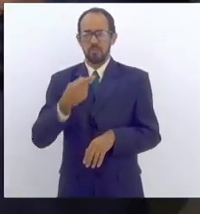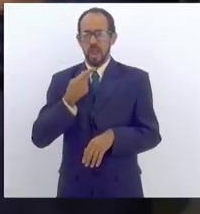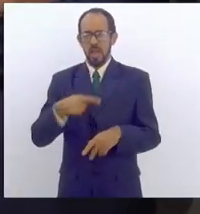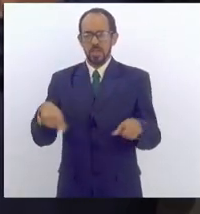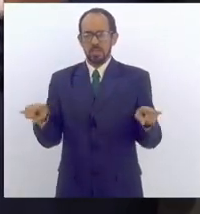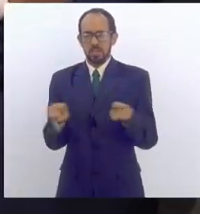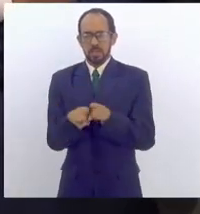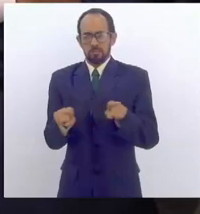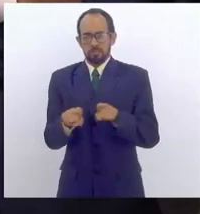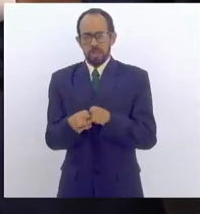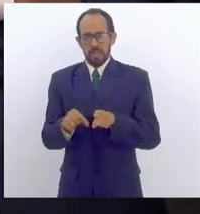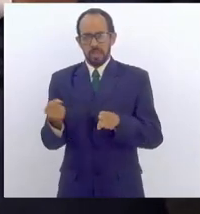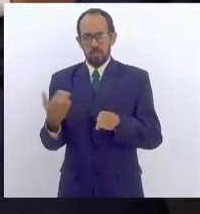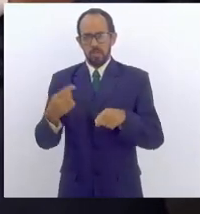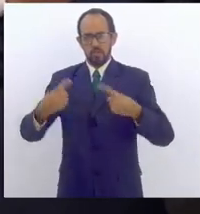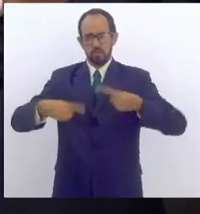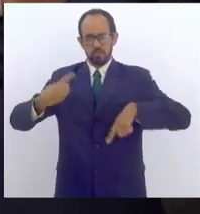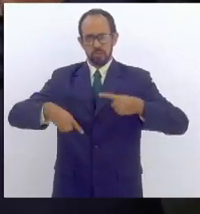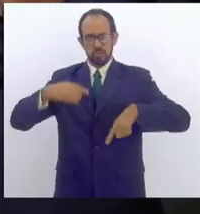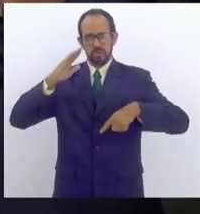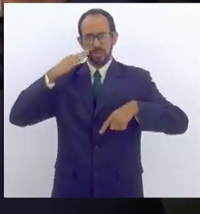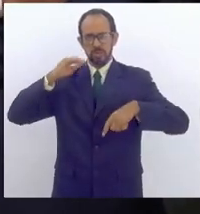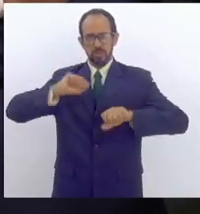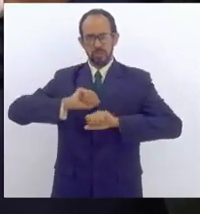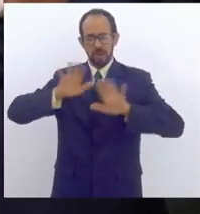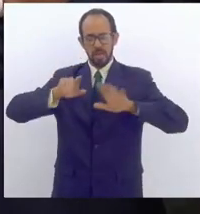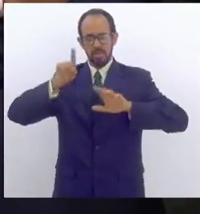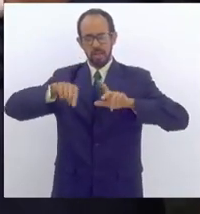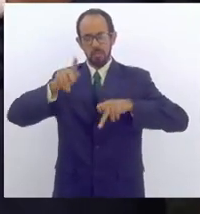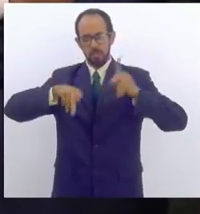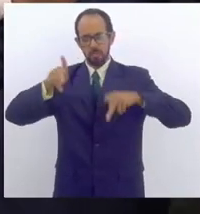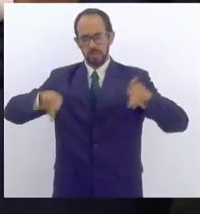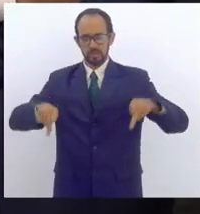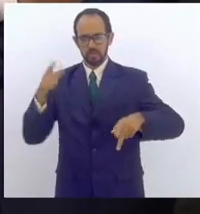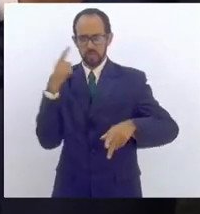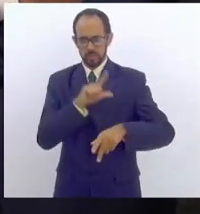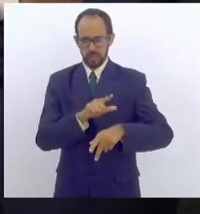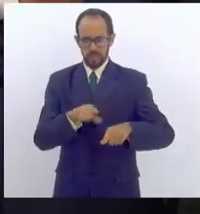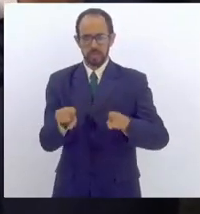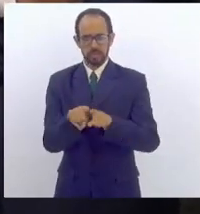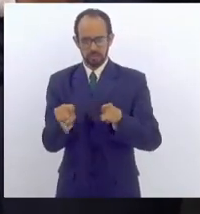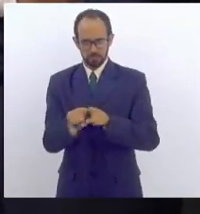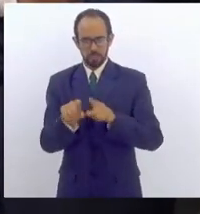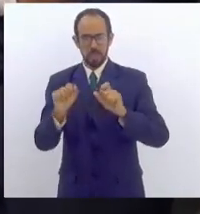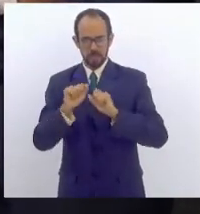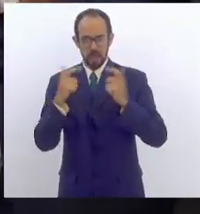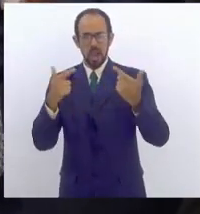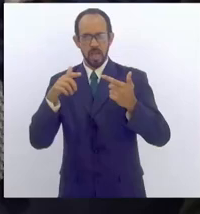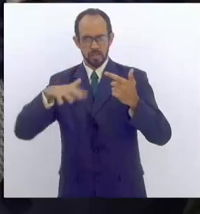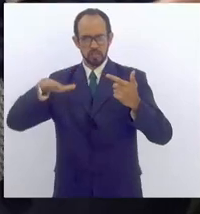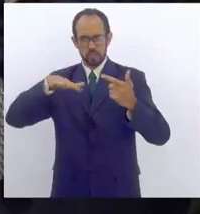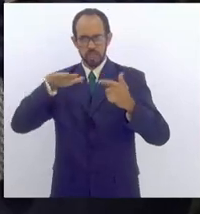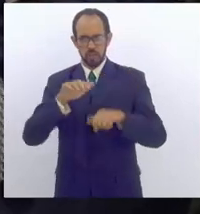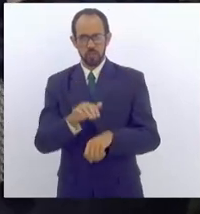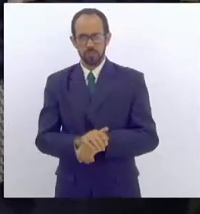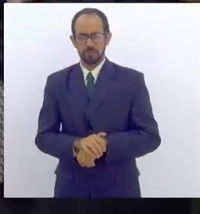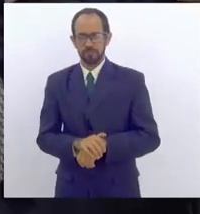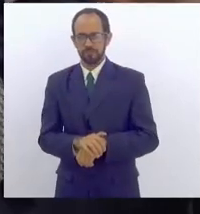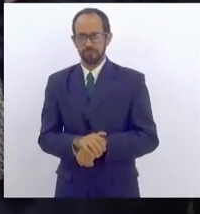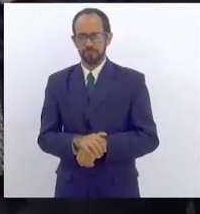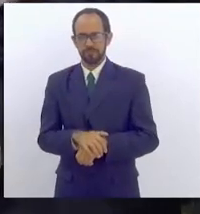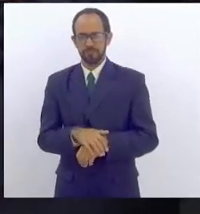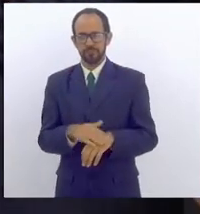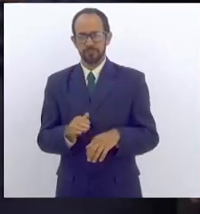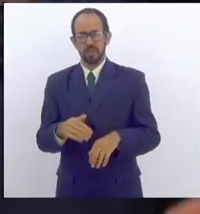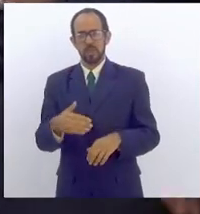os políticos se entendem, quem ganha a população, quem ganha o parlamento. Eu quero dizer,